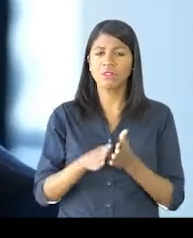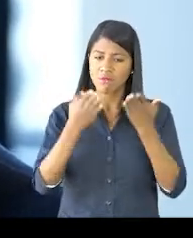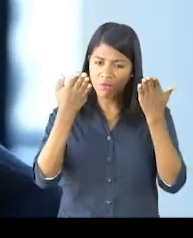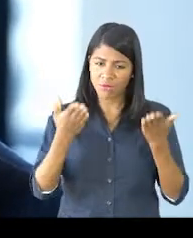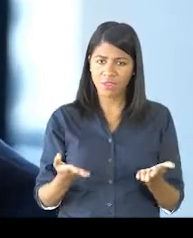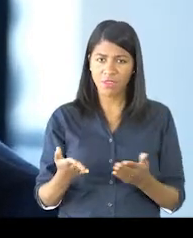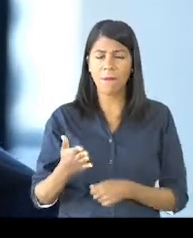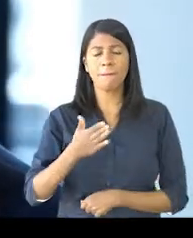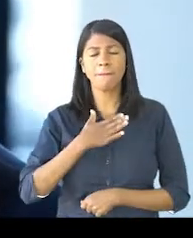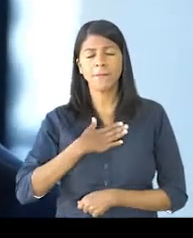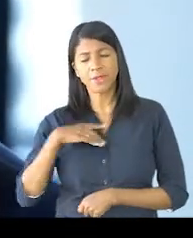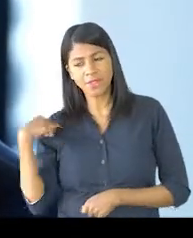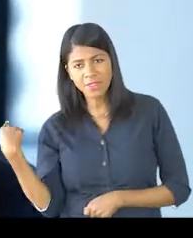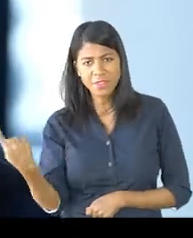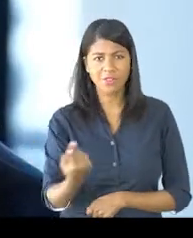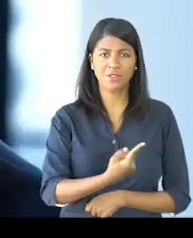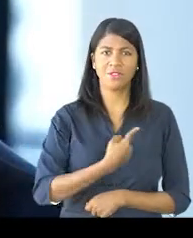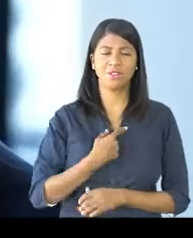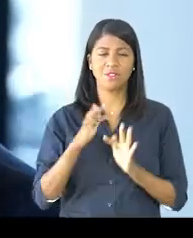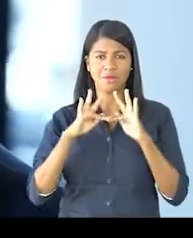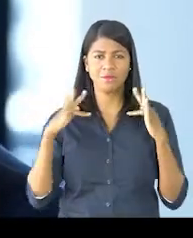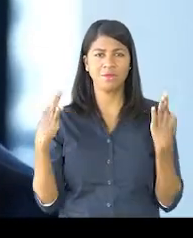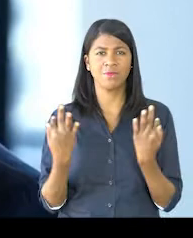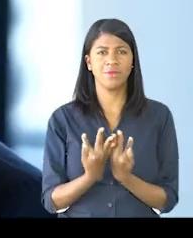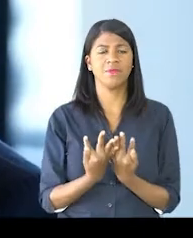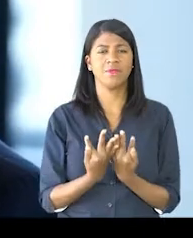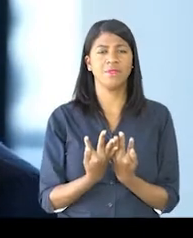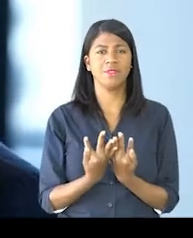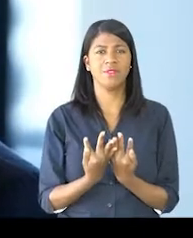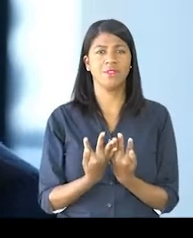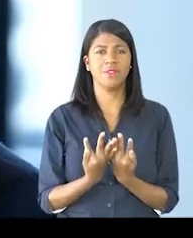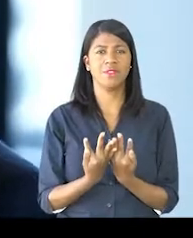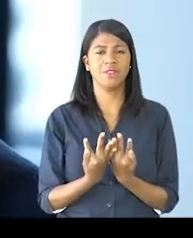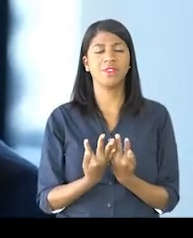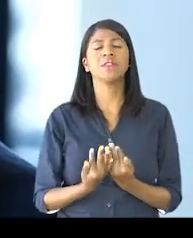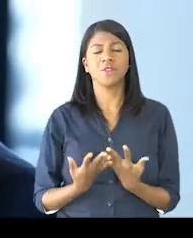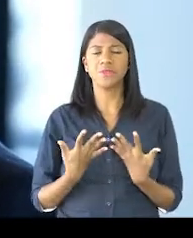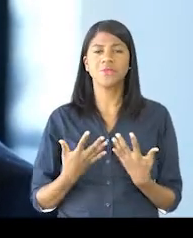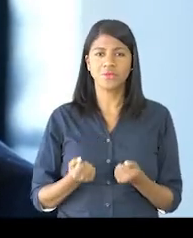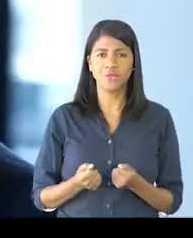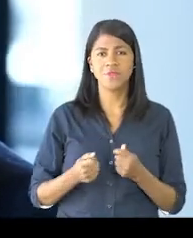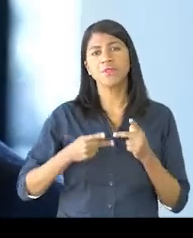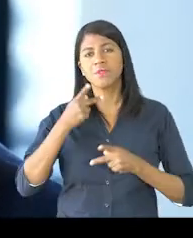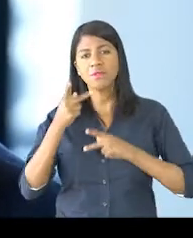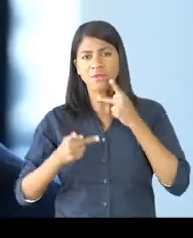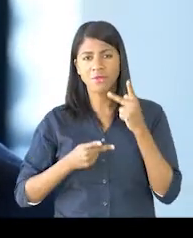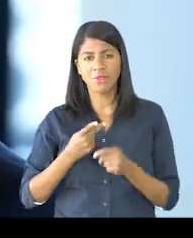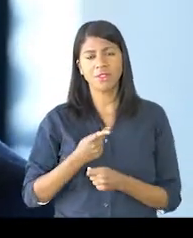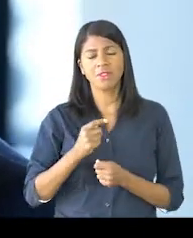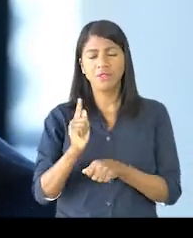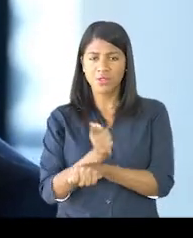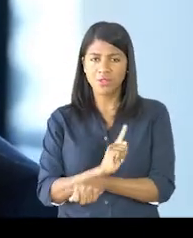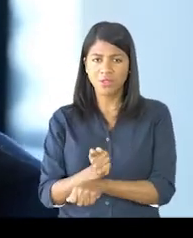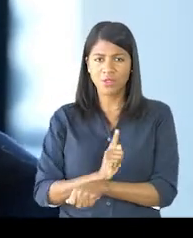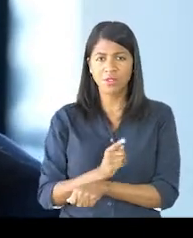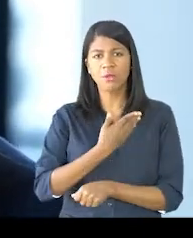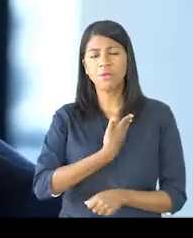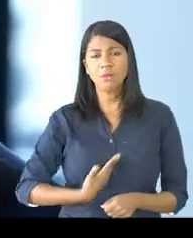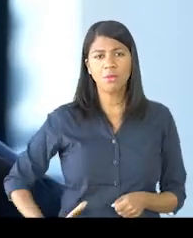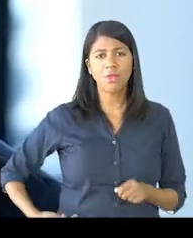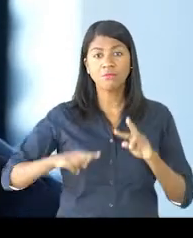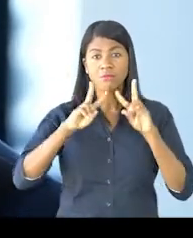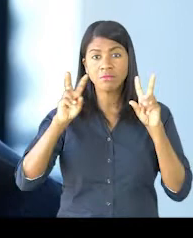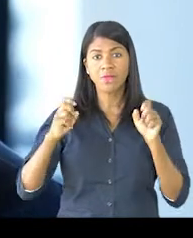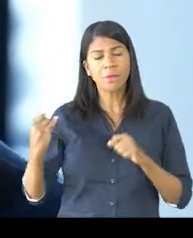você, a mim e às nossas famílias. E nada melhor do que falar de gestão pública por um tema